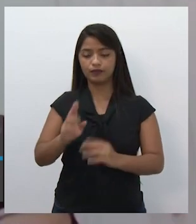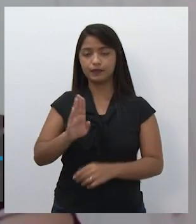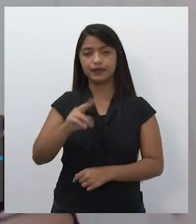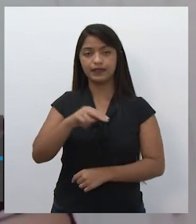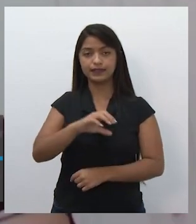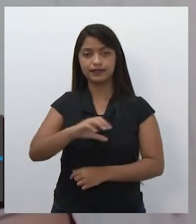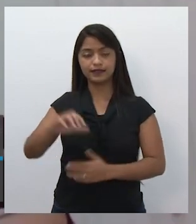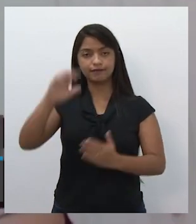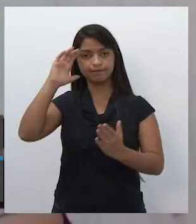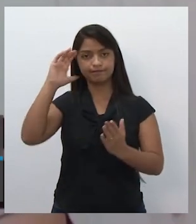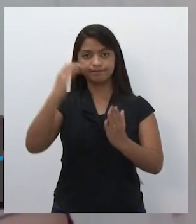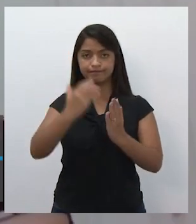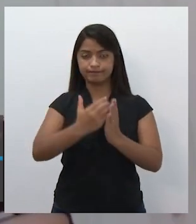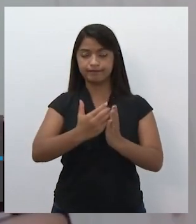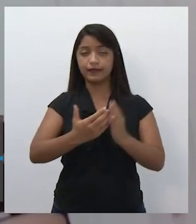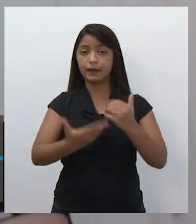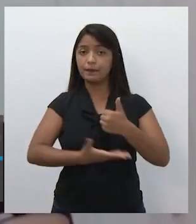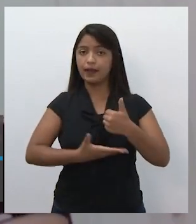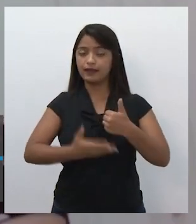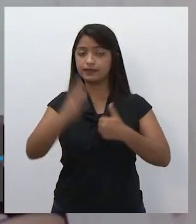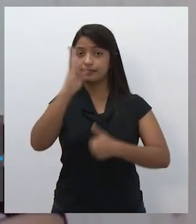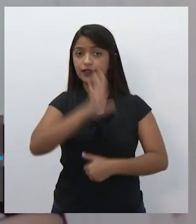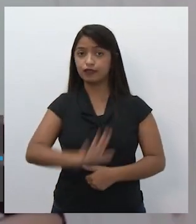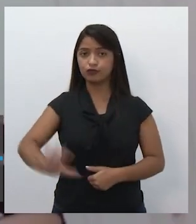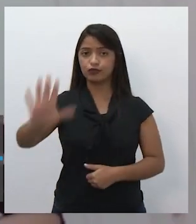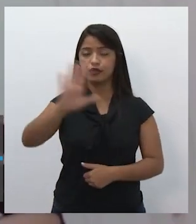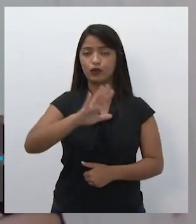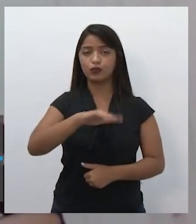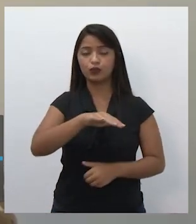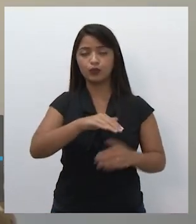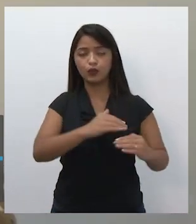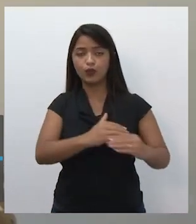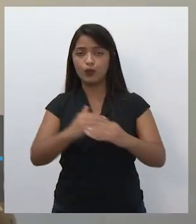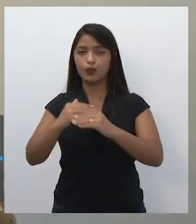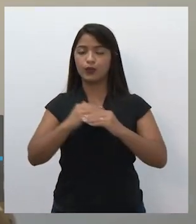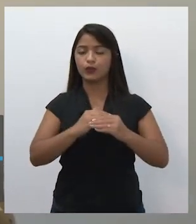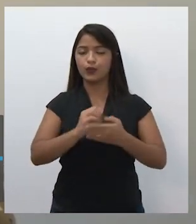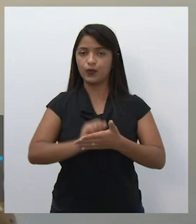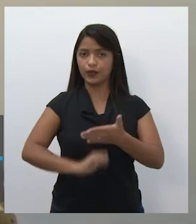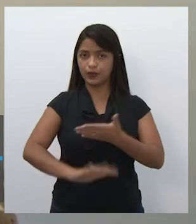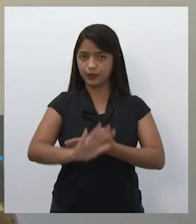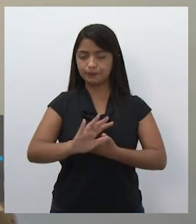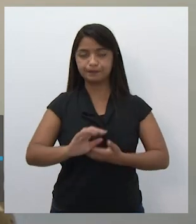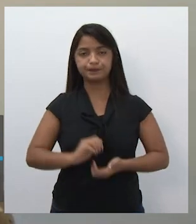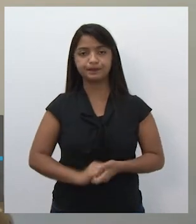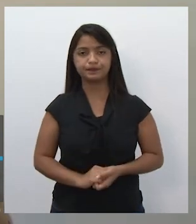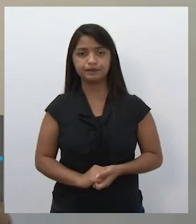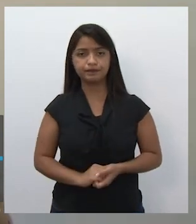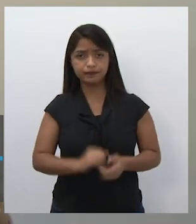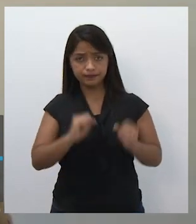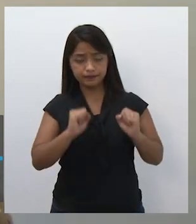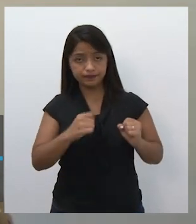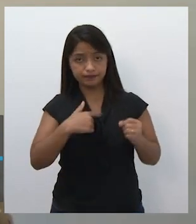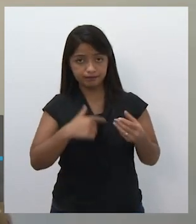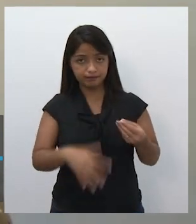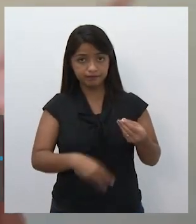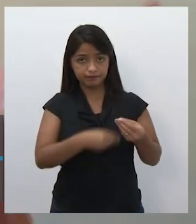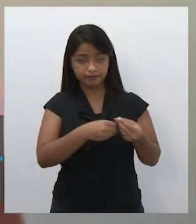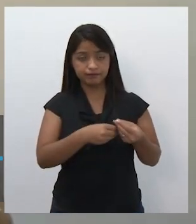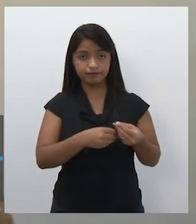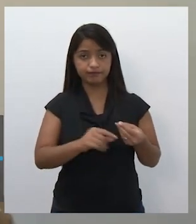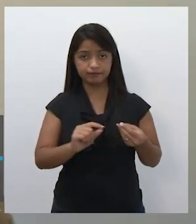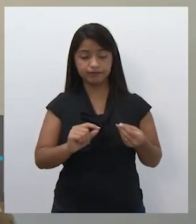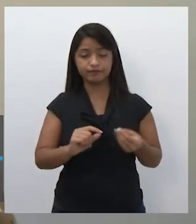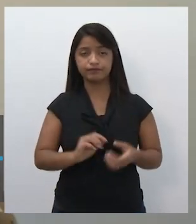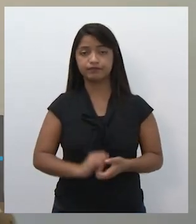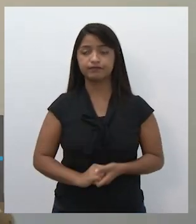normativa da base nacional comum curricular. Posso Ah, pois não, Helena. responder uma questão que vem aparecendo? Não vou